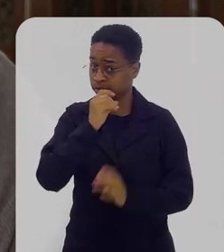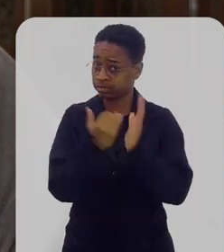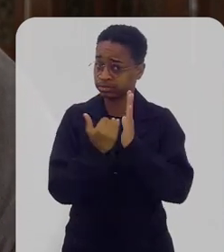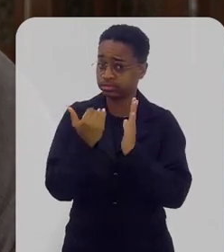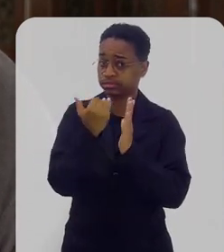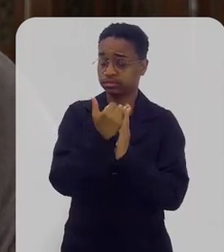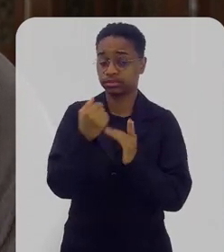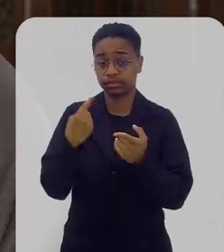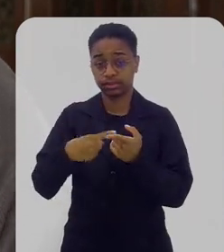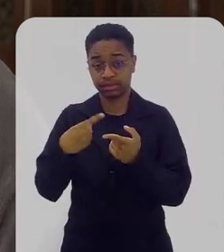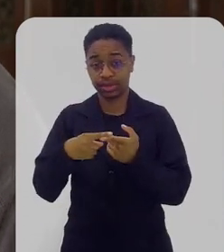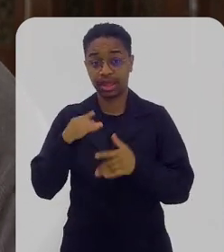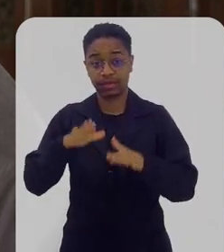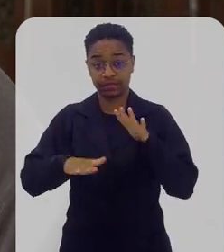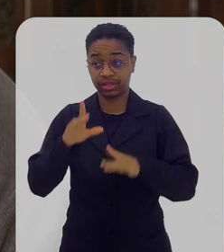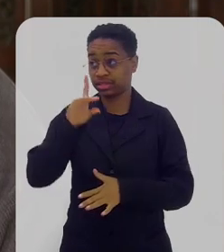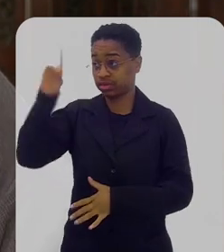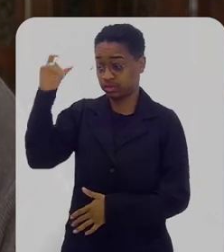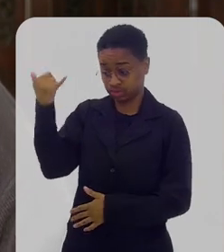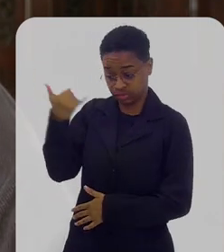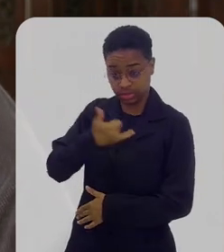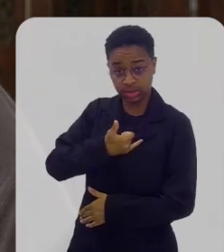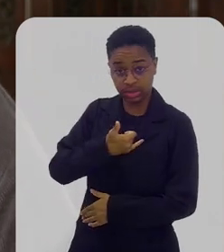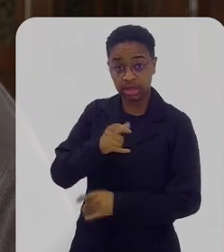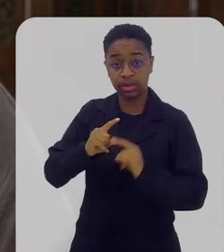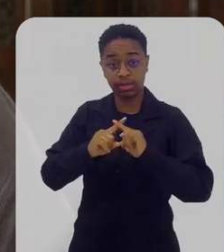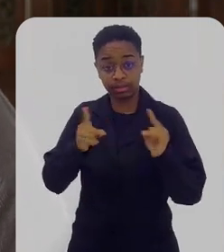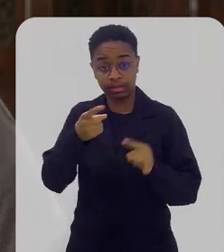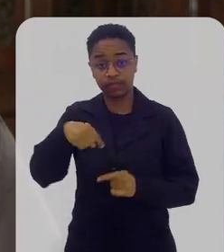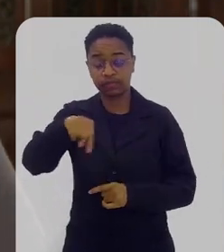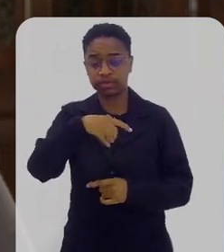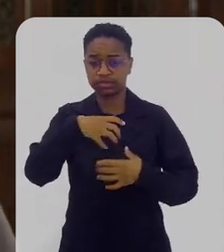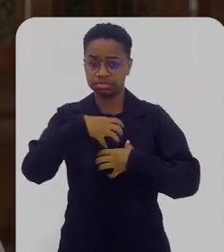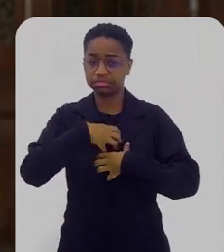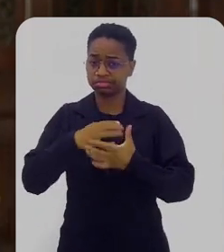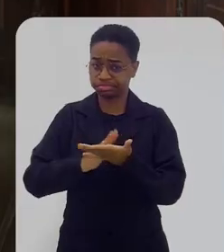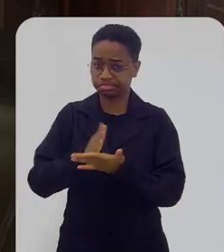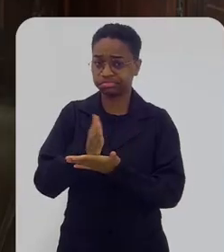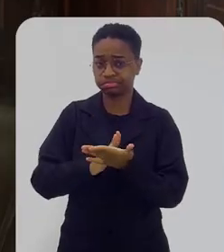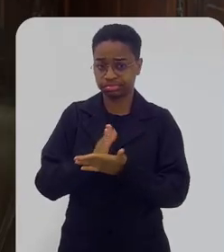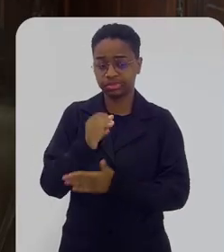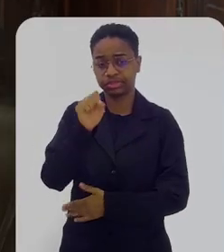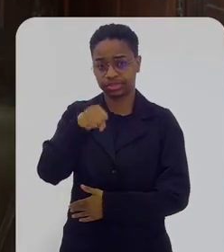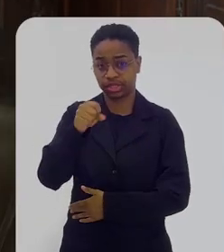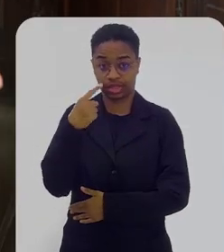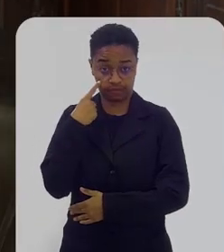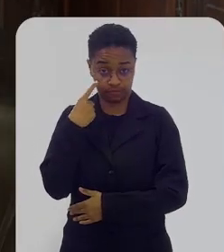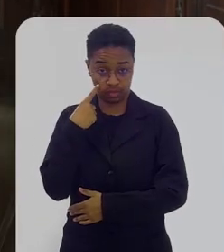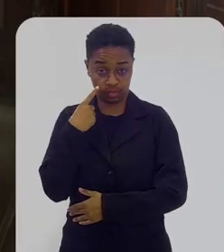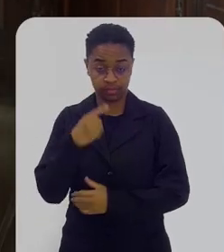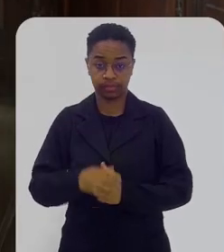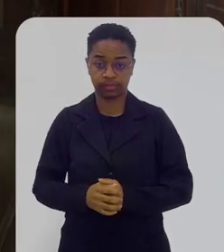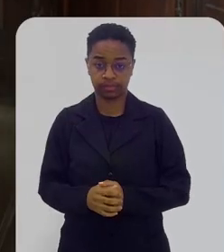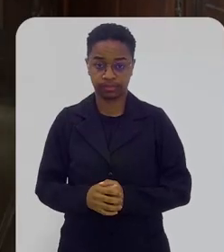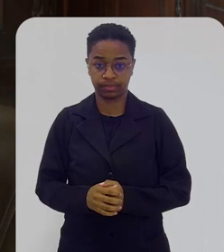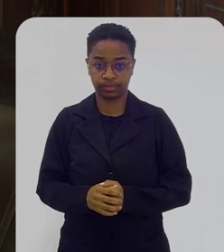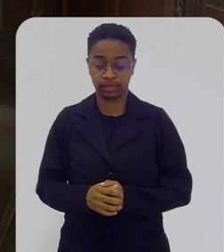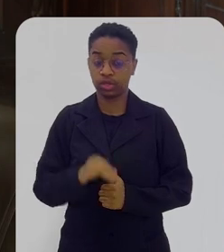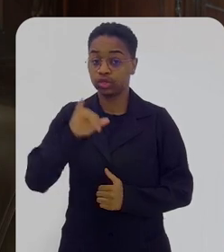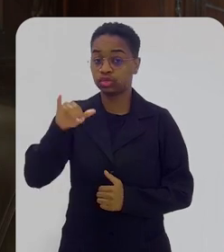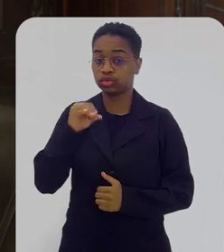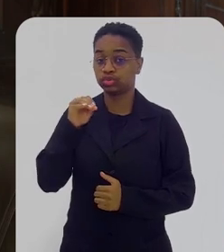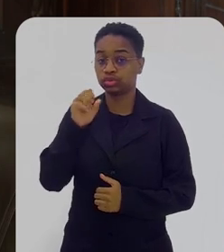mentira. Muitas vezes Deus vai falar no seu coração e vai te trazer muito incômodo. Quer ver? Caso de